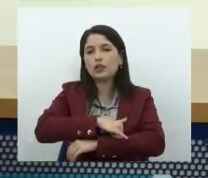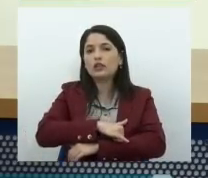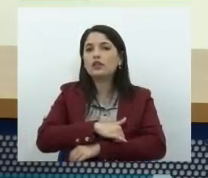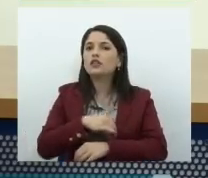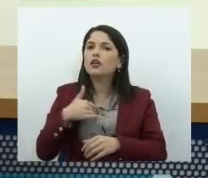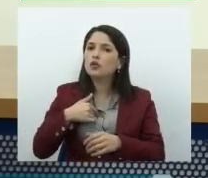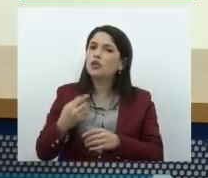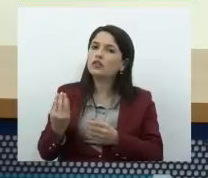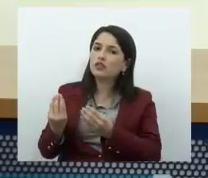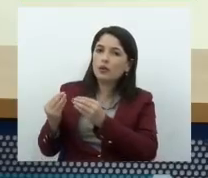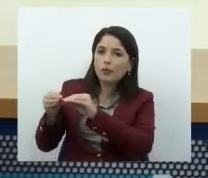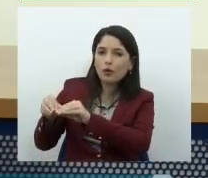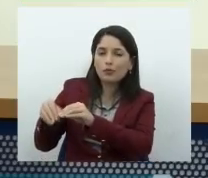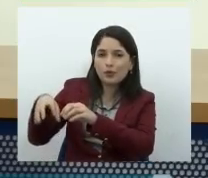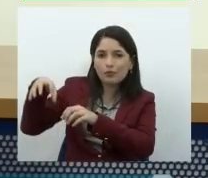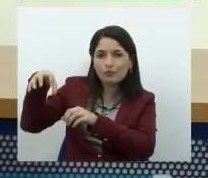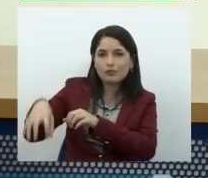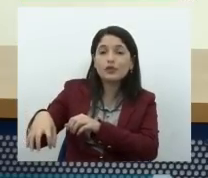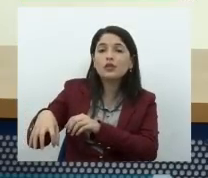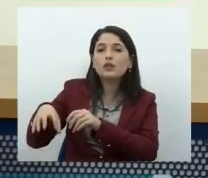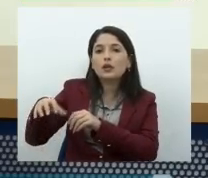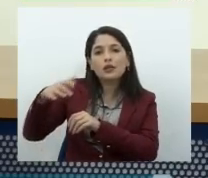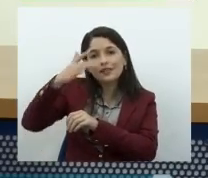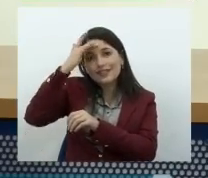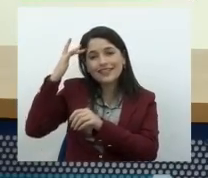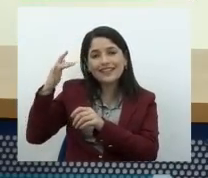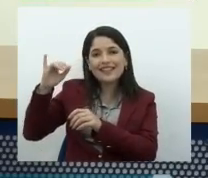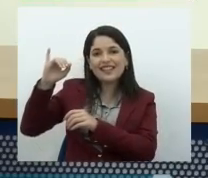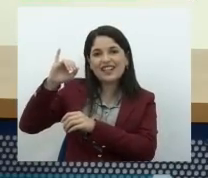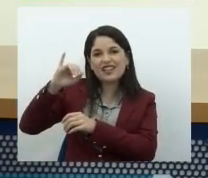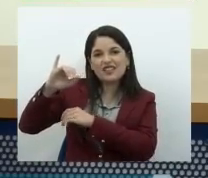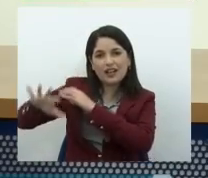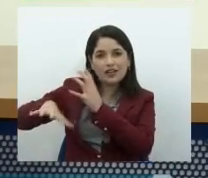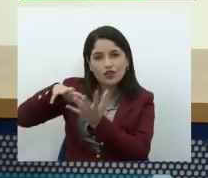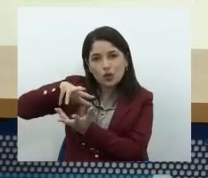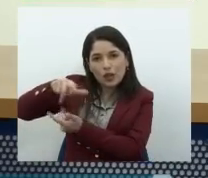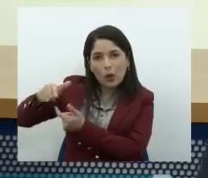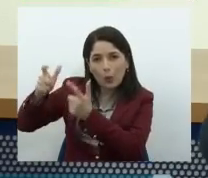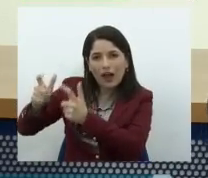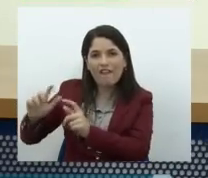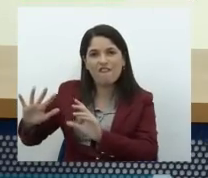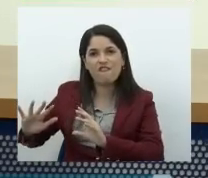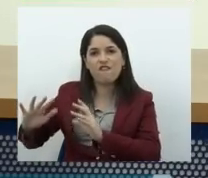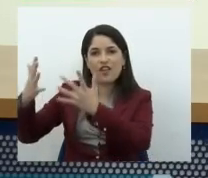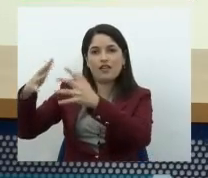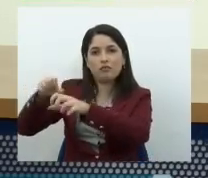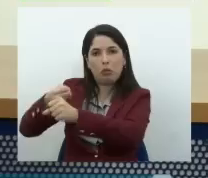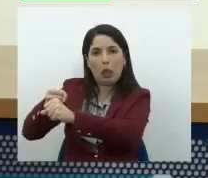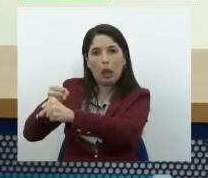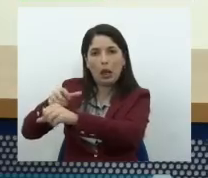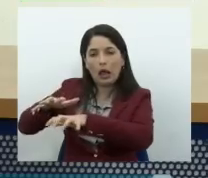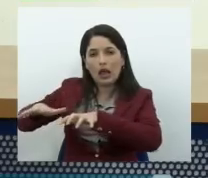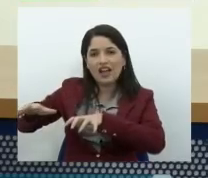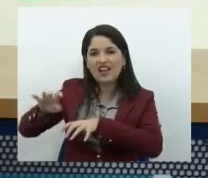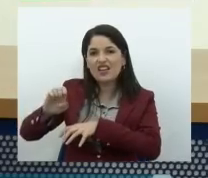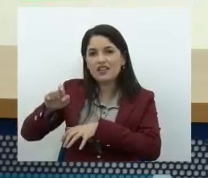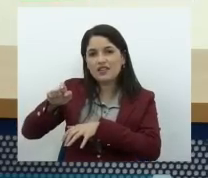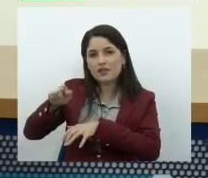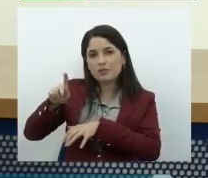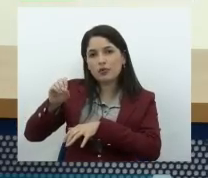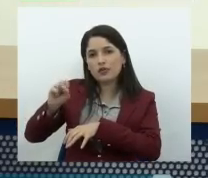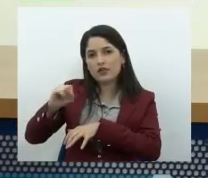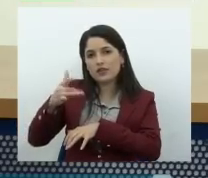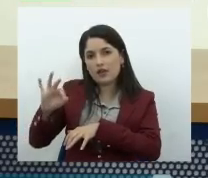exposições internacional para que tenhamos visibilidade, para que tenhamos receita e para que tenhamos oferta de empregos e um grande turismo